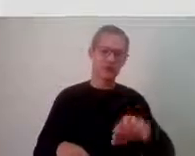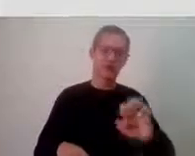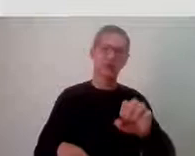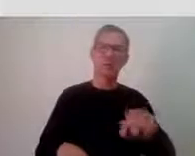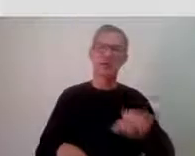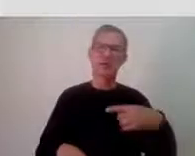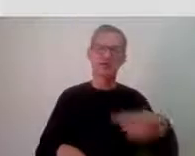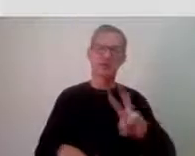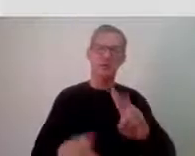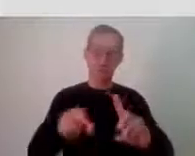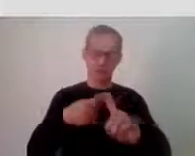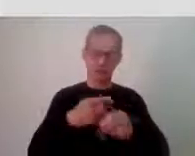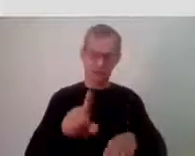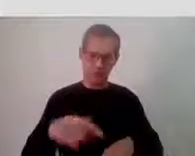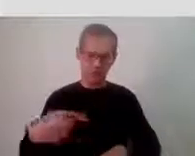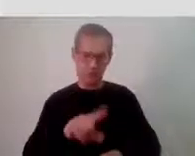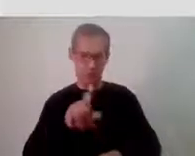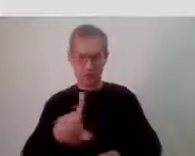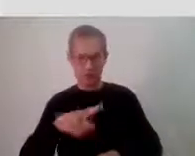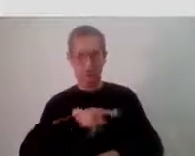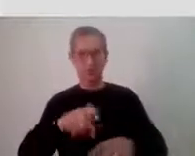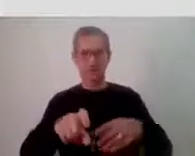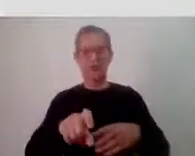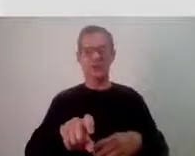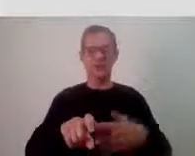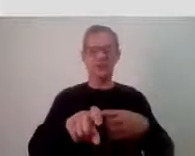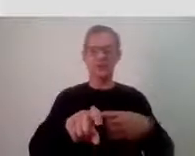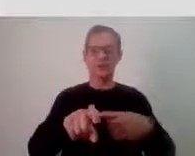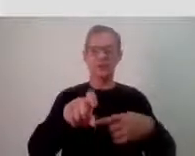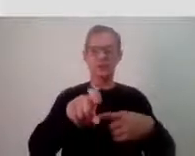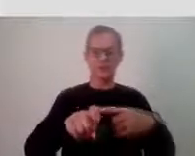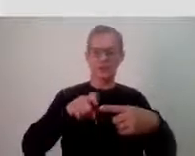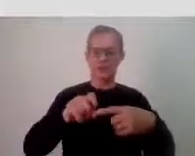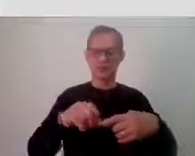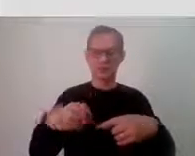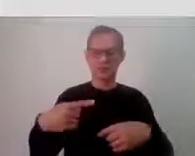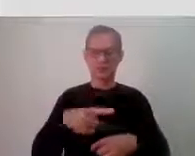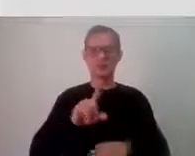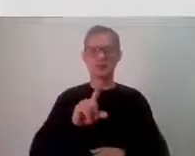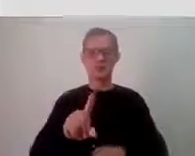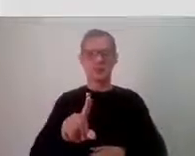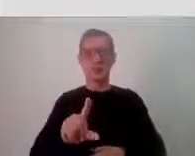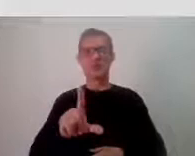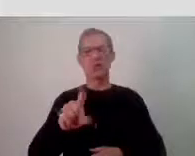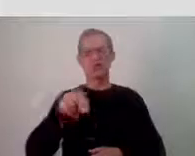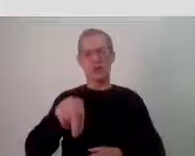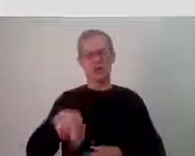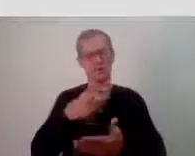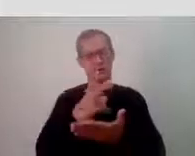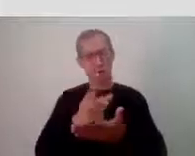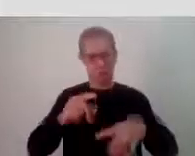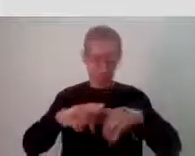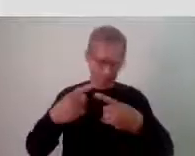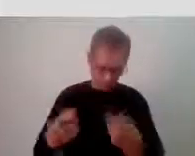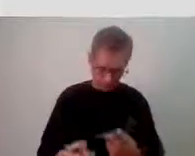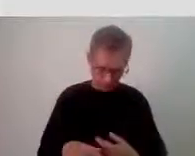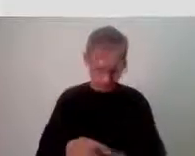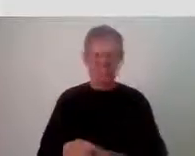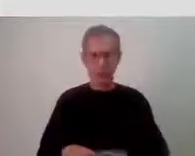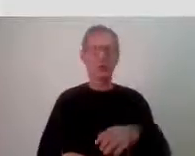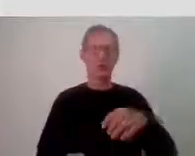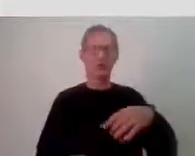1, menos 1. Então, nós vamos ter x elevado a menos 1 sobre menos 1. O ln continua. E 1